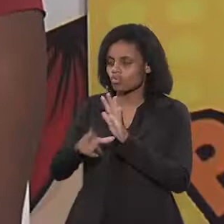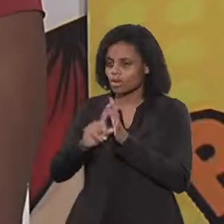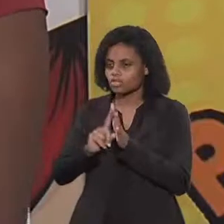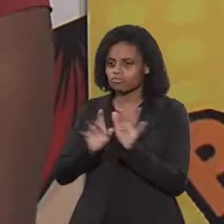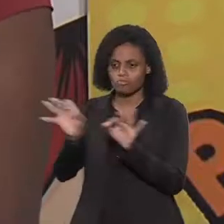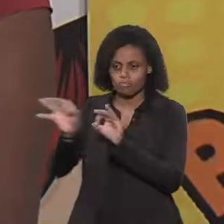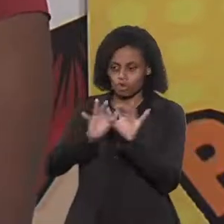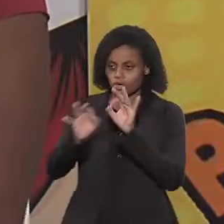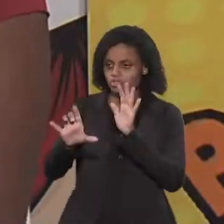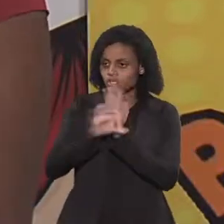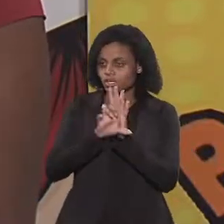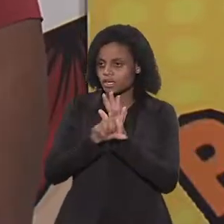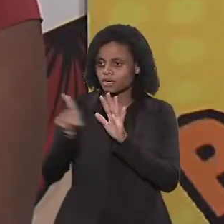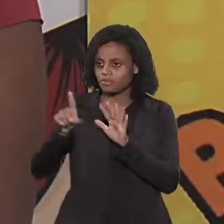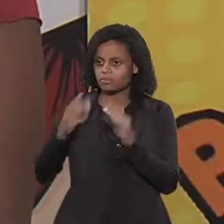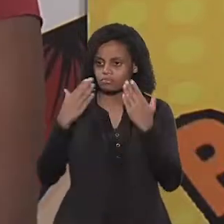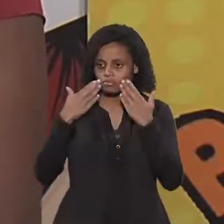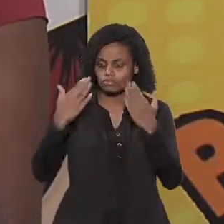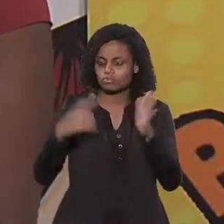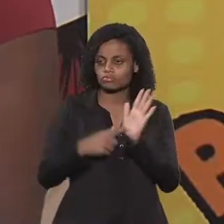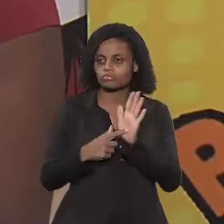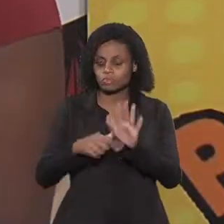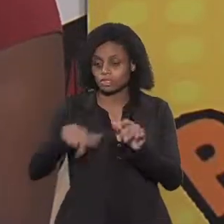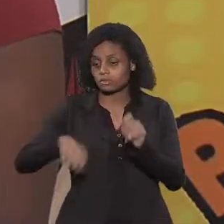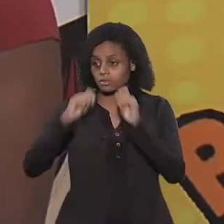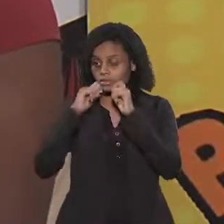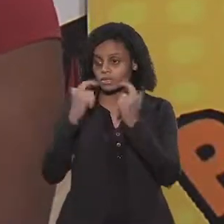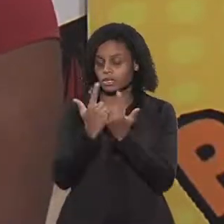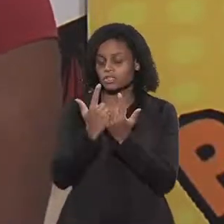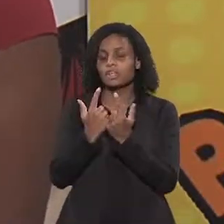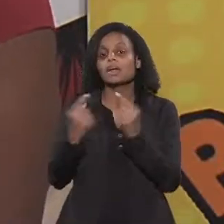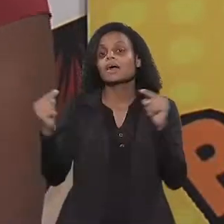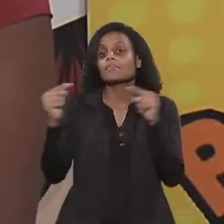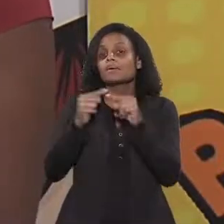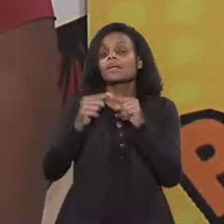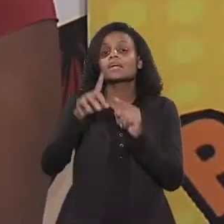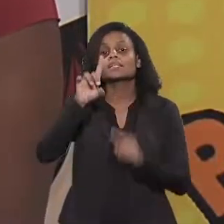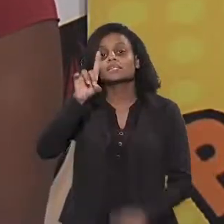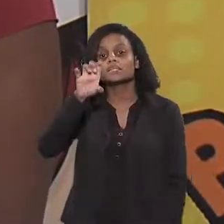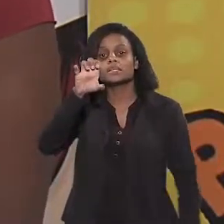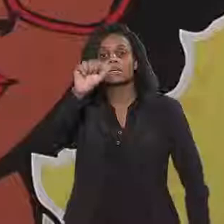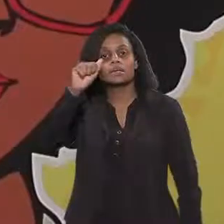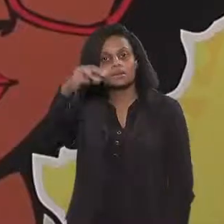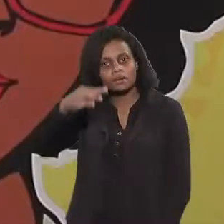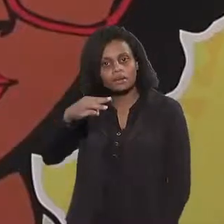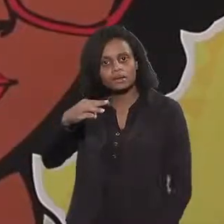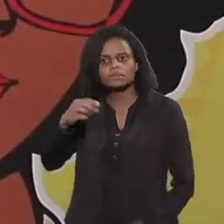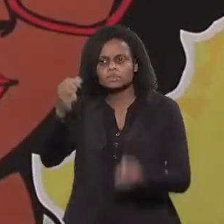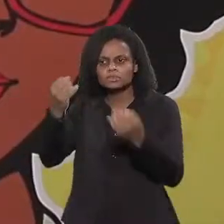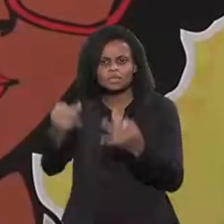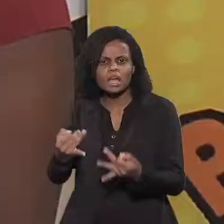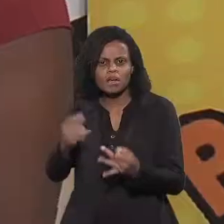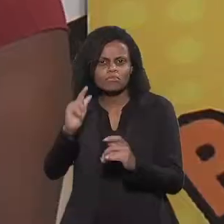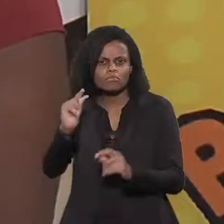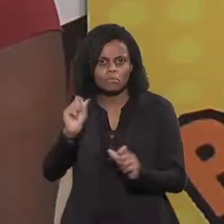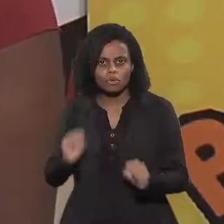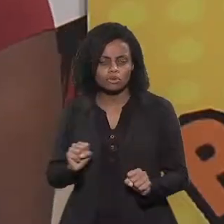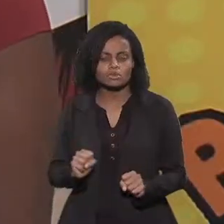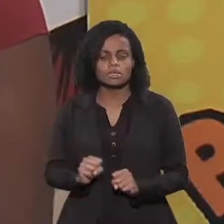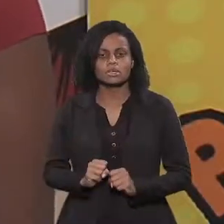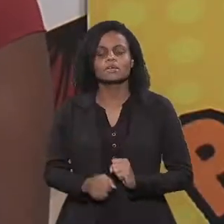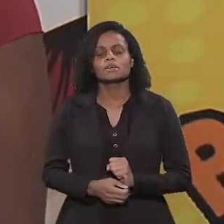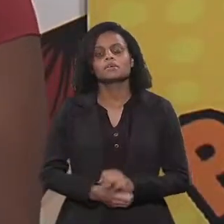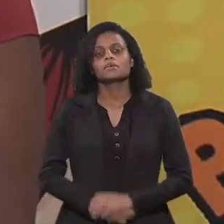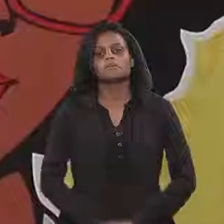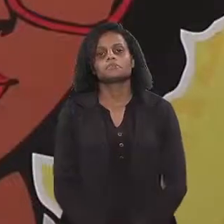no primeiro bloco um projeto de lei que a senhora apresentou aqui na Alerj relacionado às DEANs, né? Você pode explicar um pouquinho melhor esse projeto